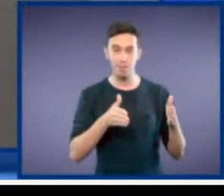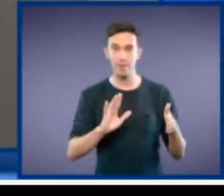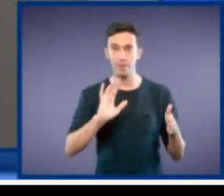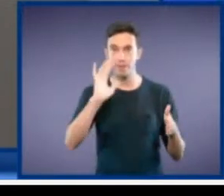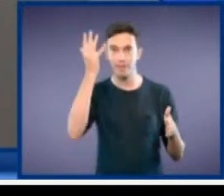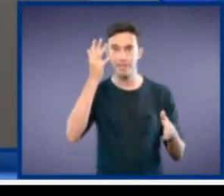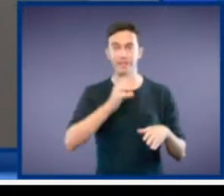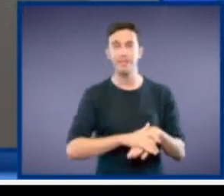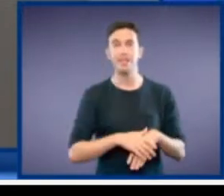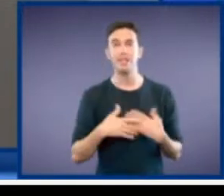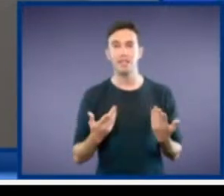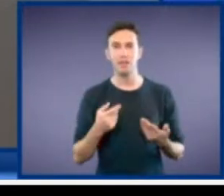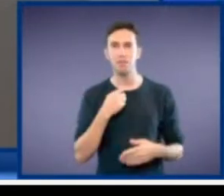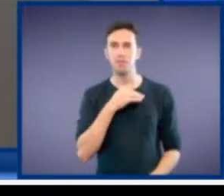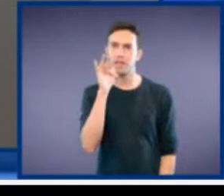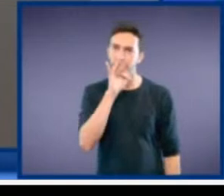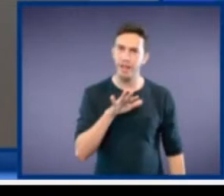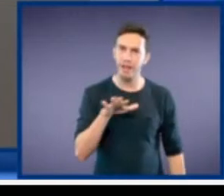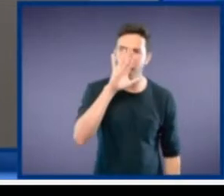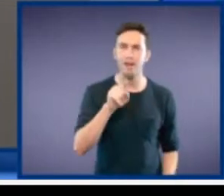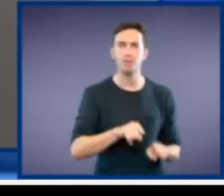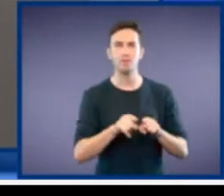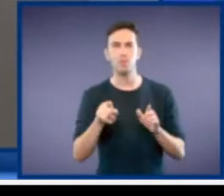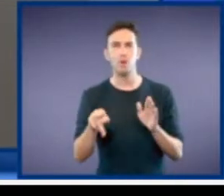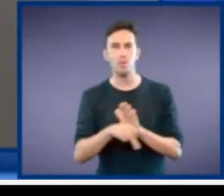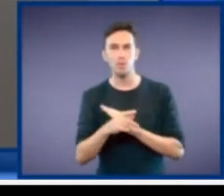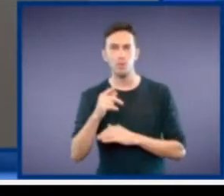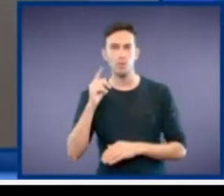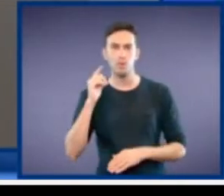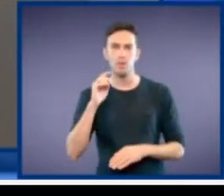as autoridades federais, estaduais,